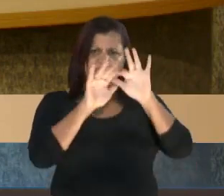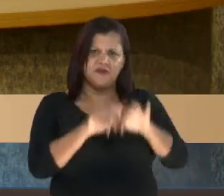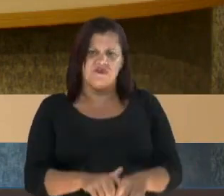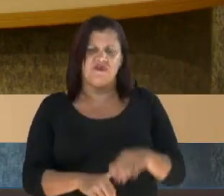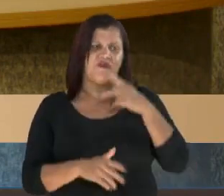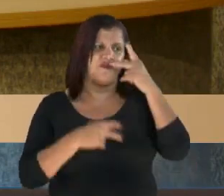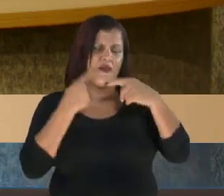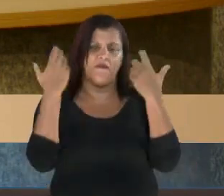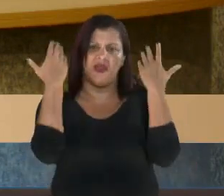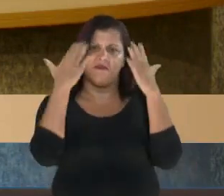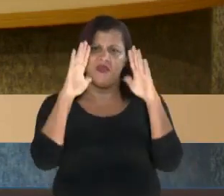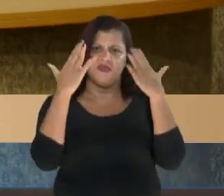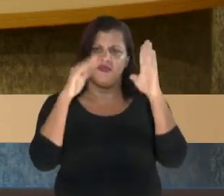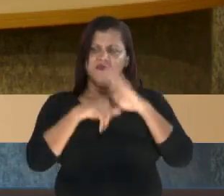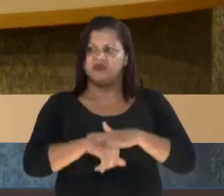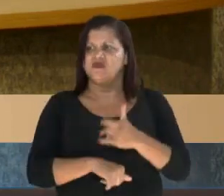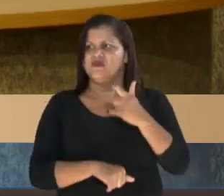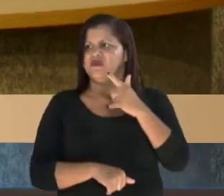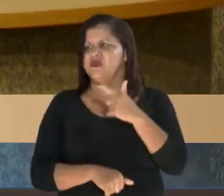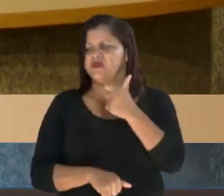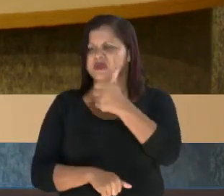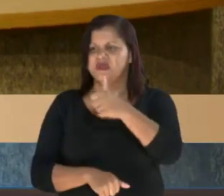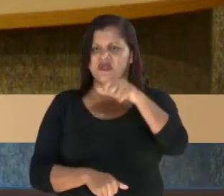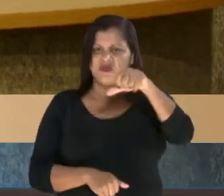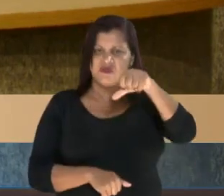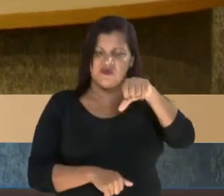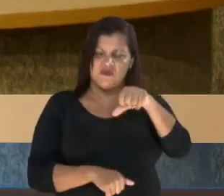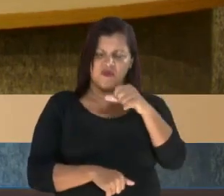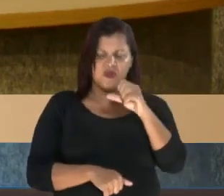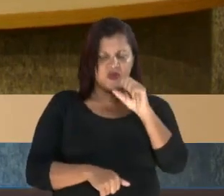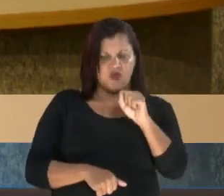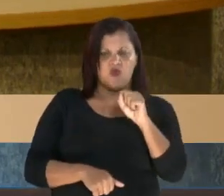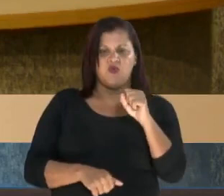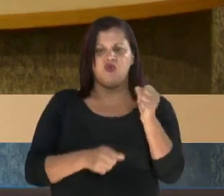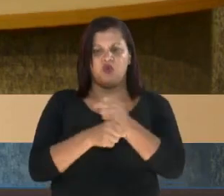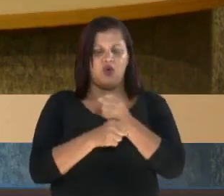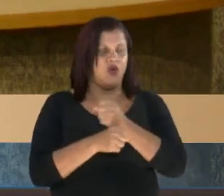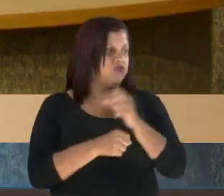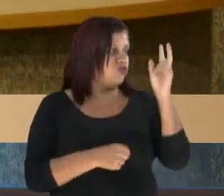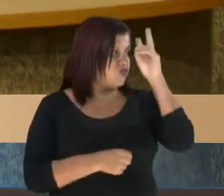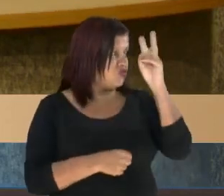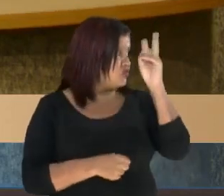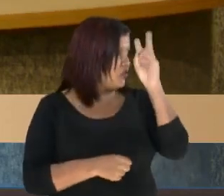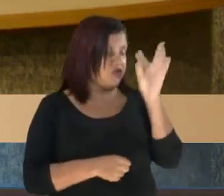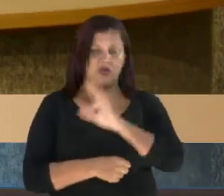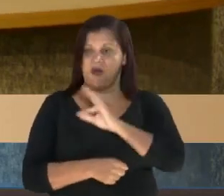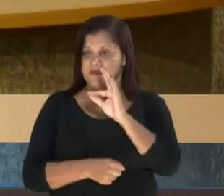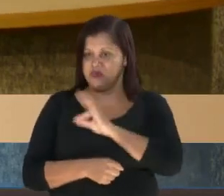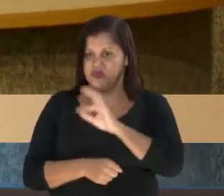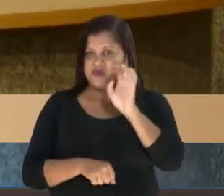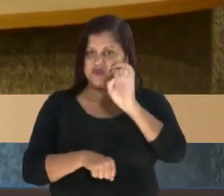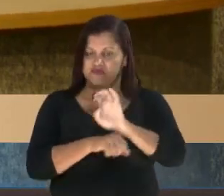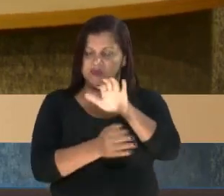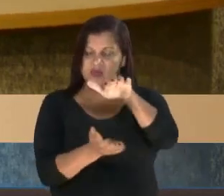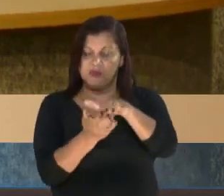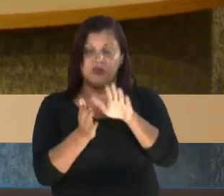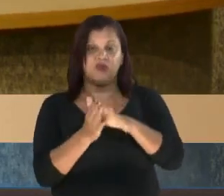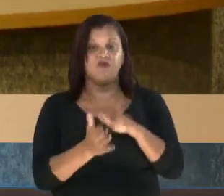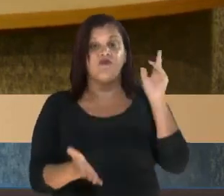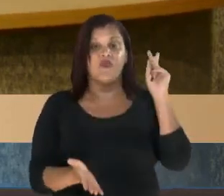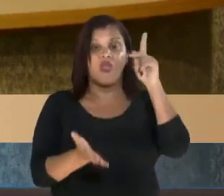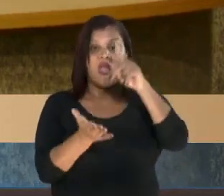parabenizando Mais Uma Vez pelo 198 anos de história da Polícia Militar do Estado de Pernambuco e